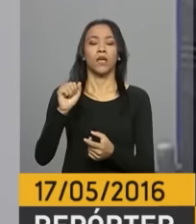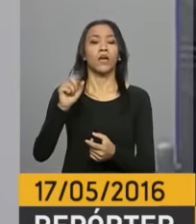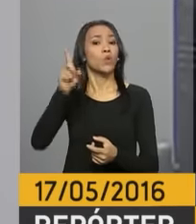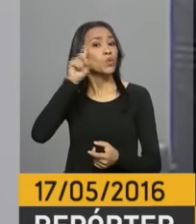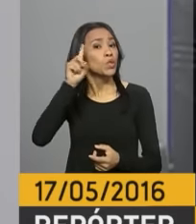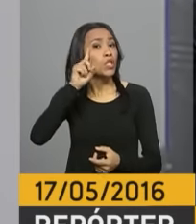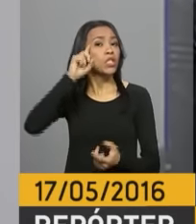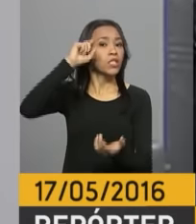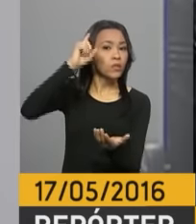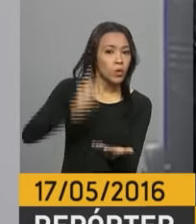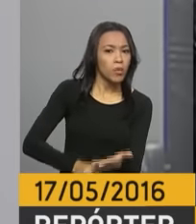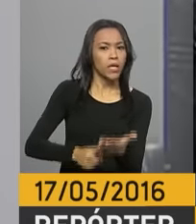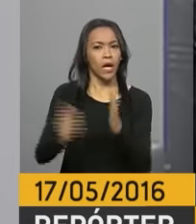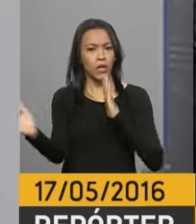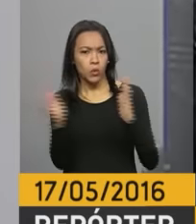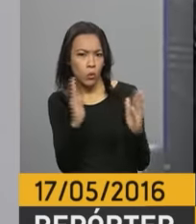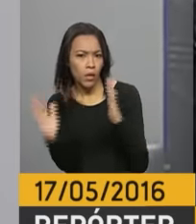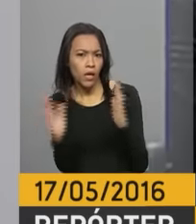estudos